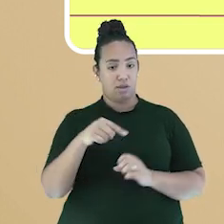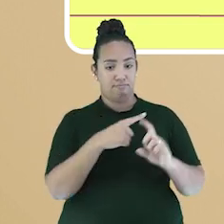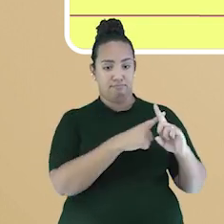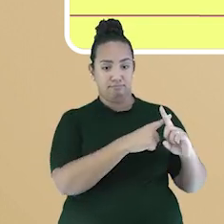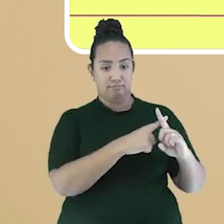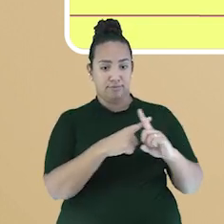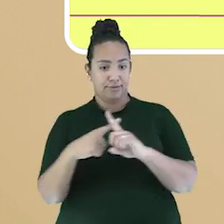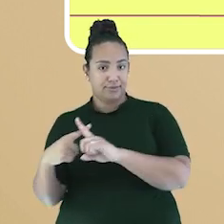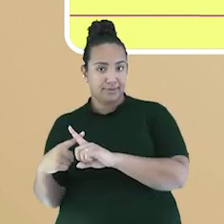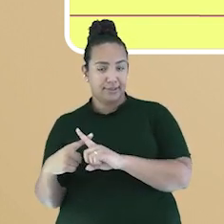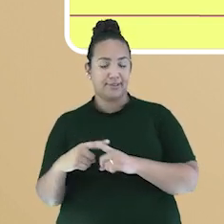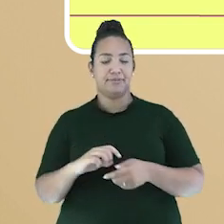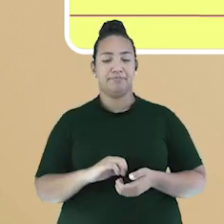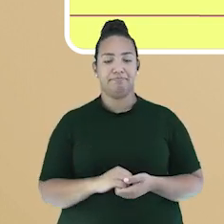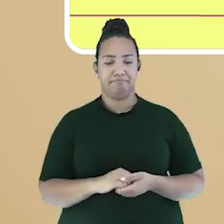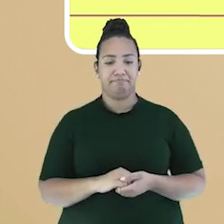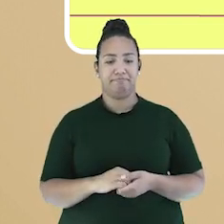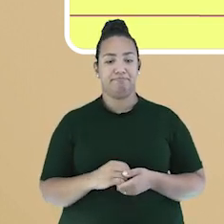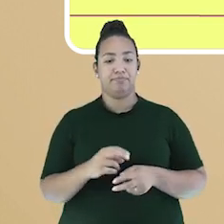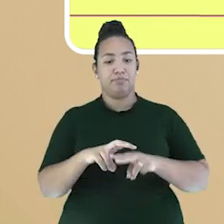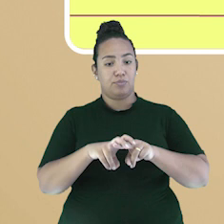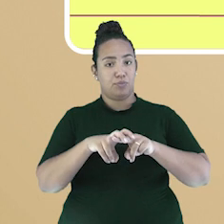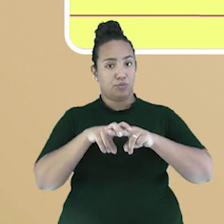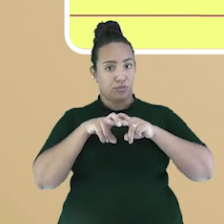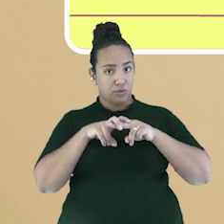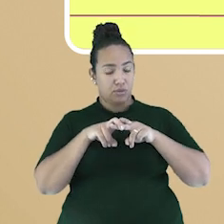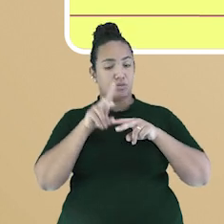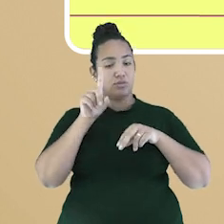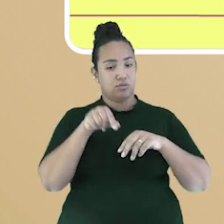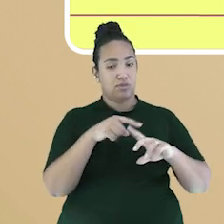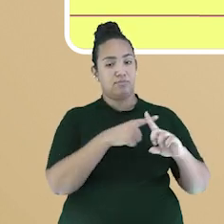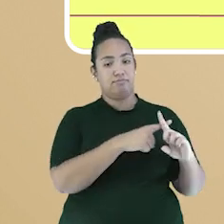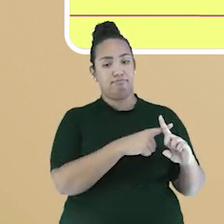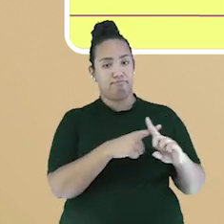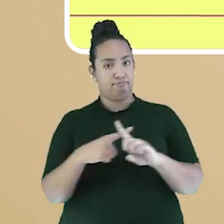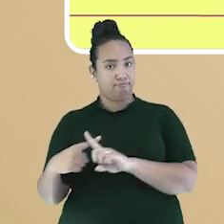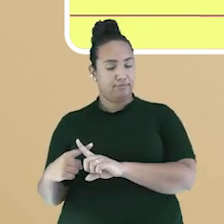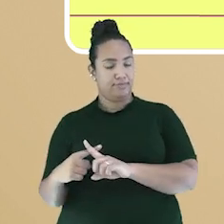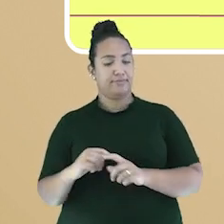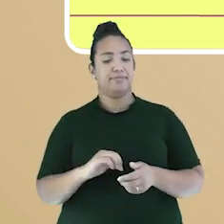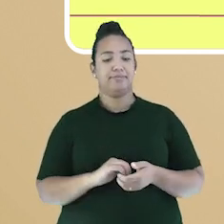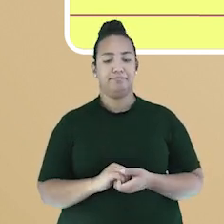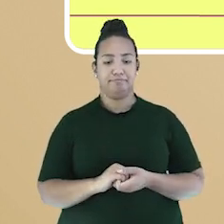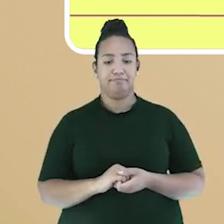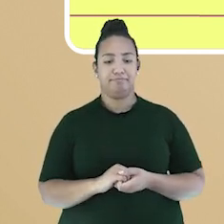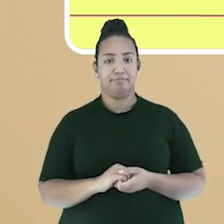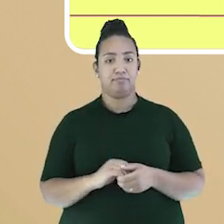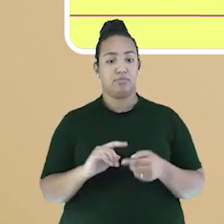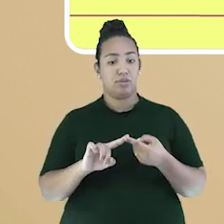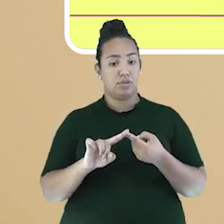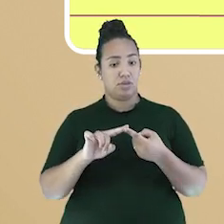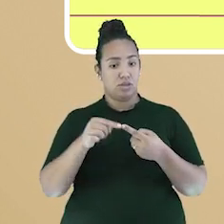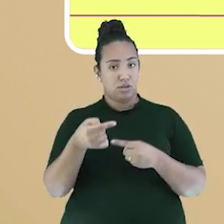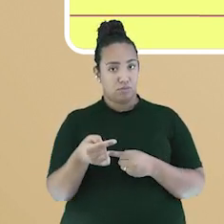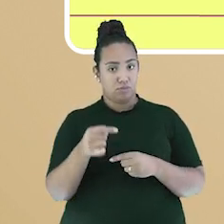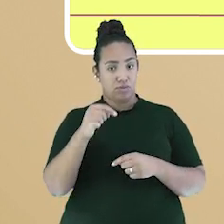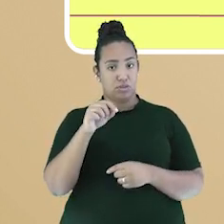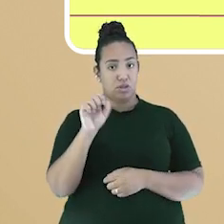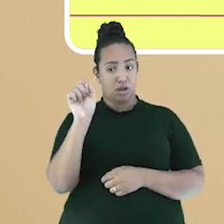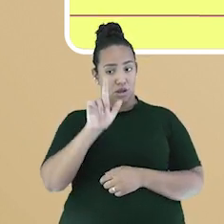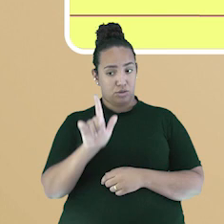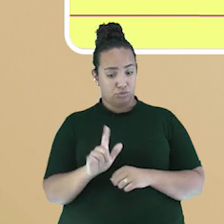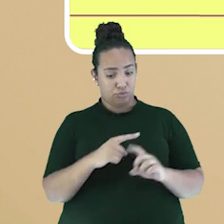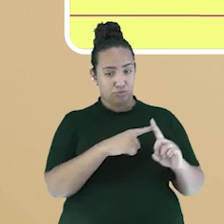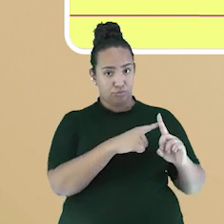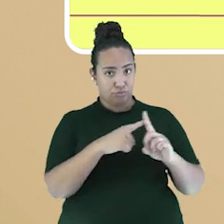multiplicação por isso ela é multiplicativa depois que resolvemos as partes com as multiplicações